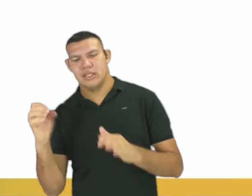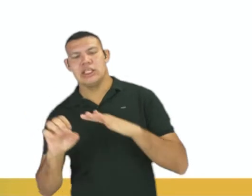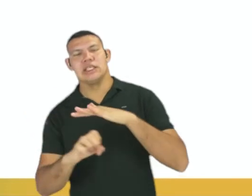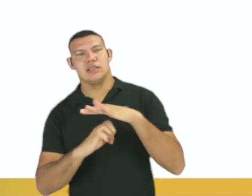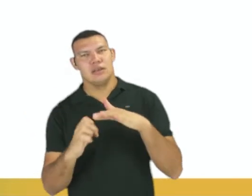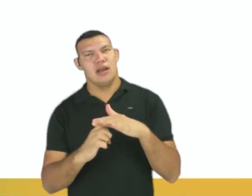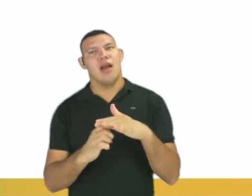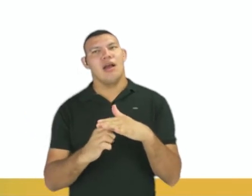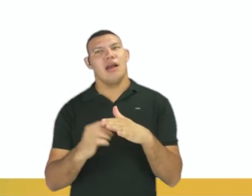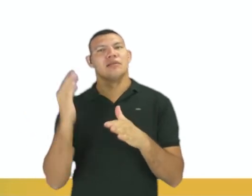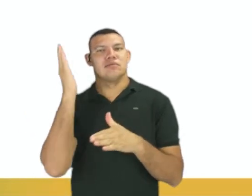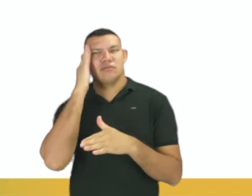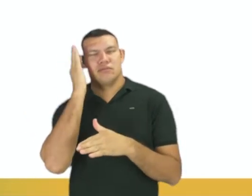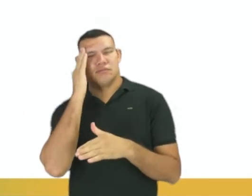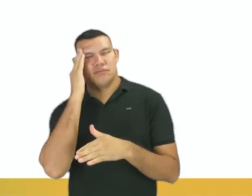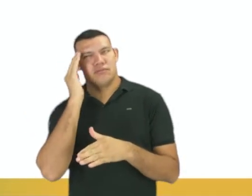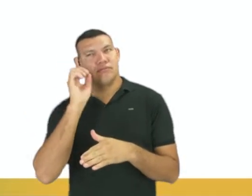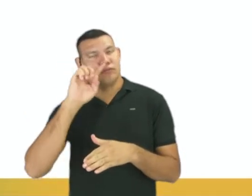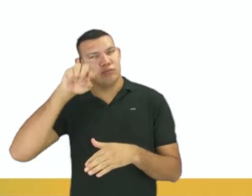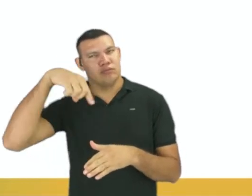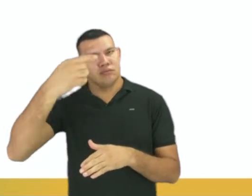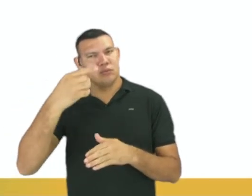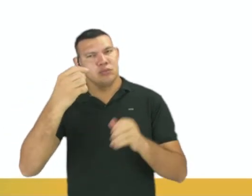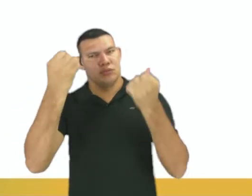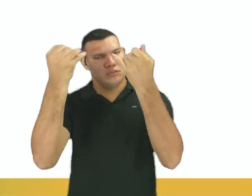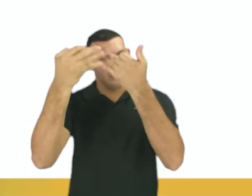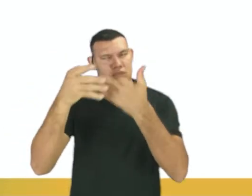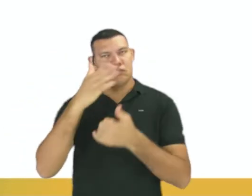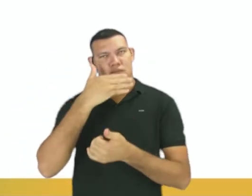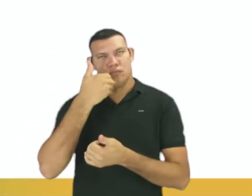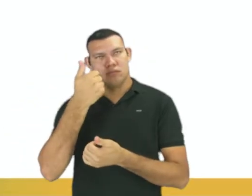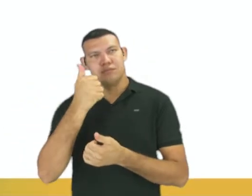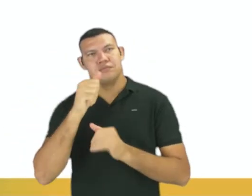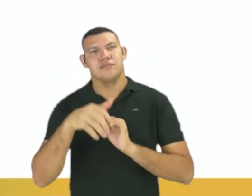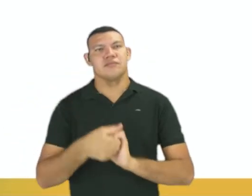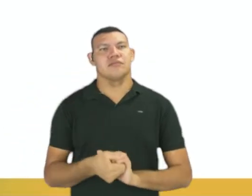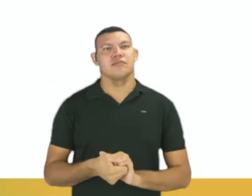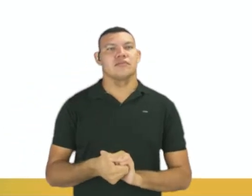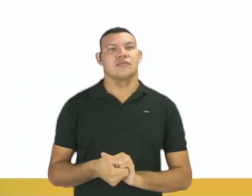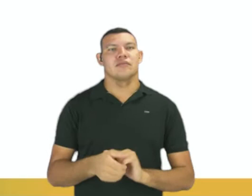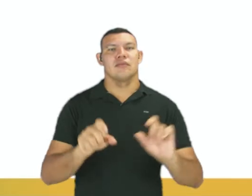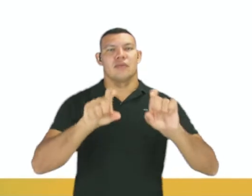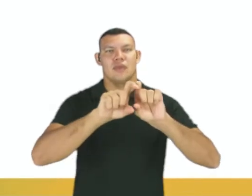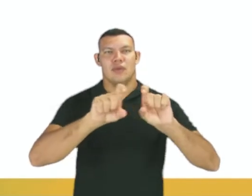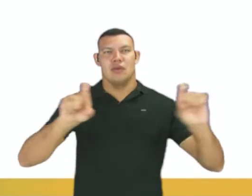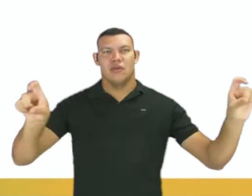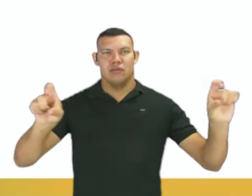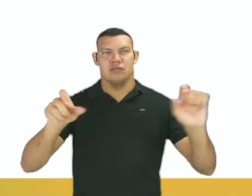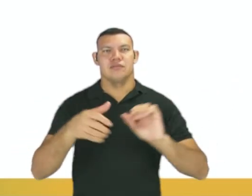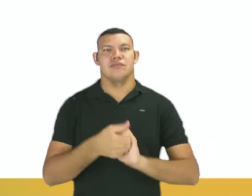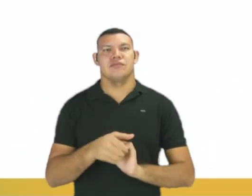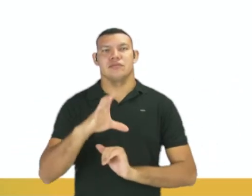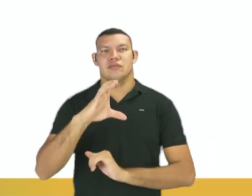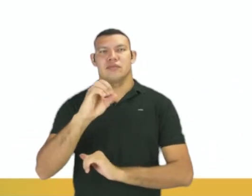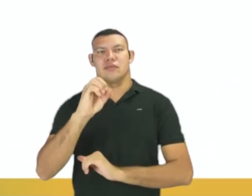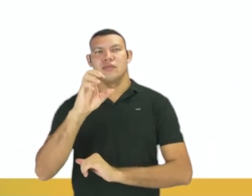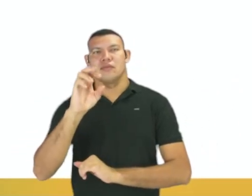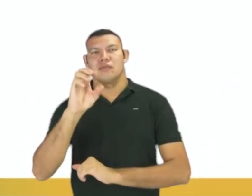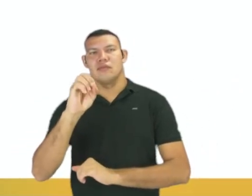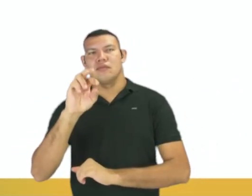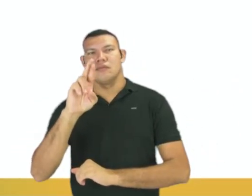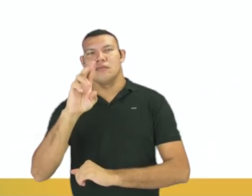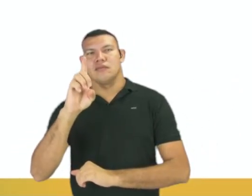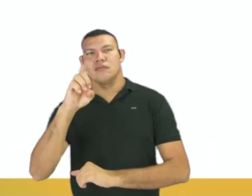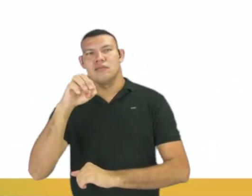a isso aí a gente vai explicar melhor mais à frente oração coordenada fui no mercado mas não comprei